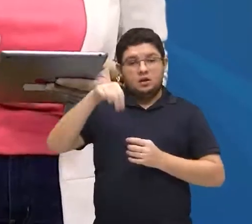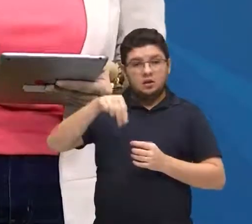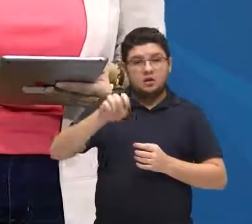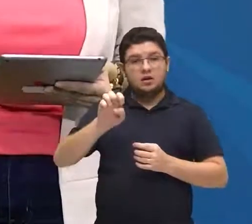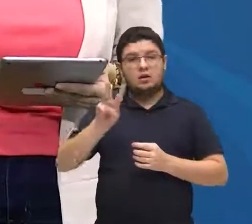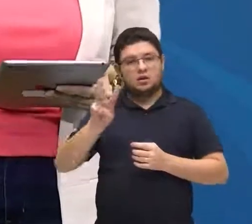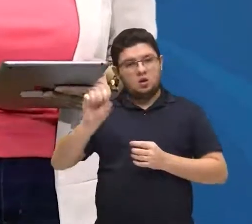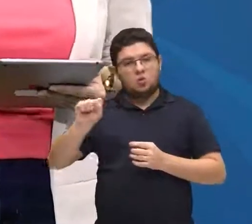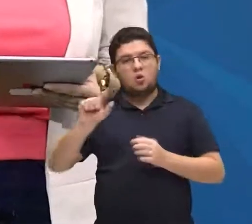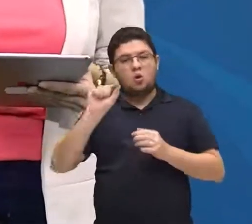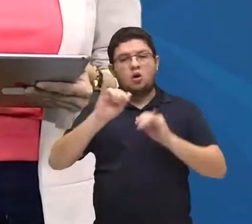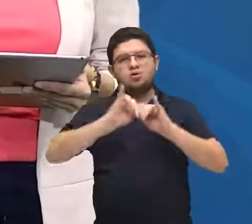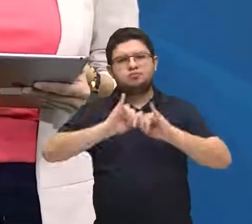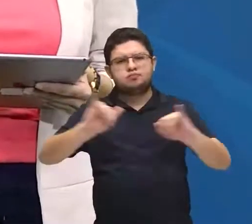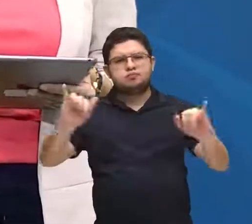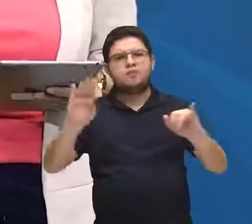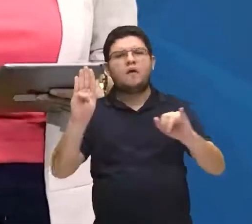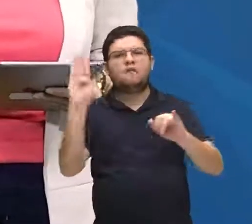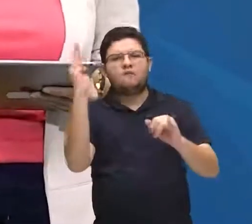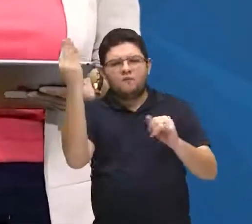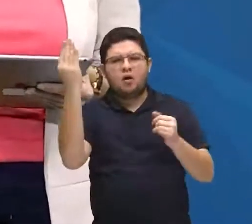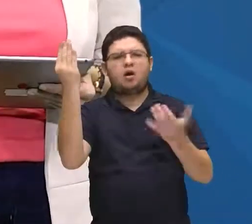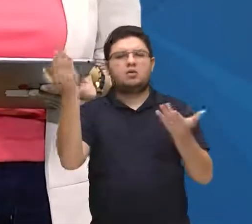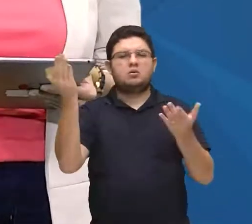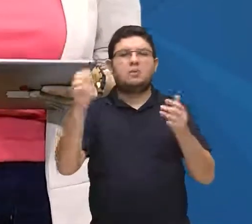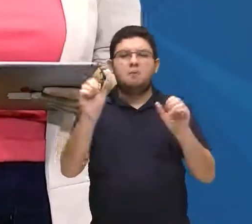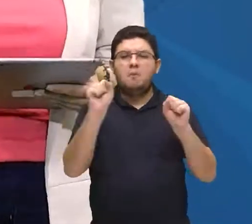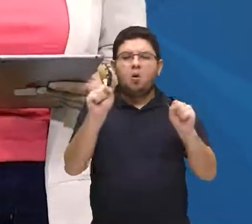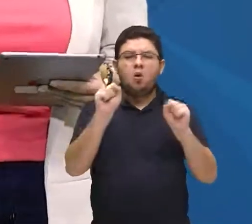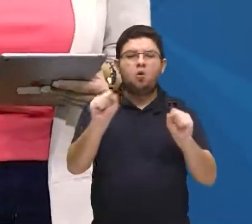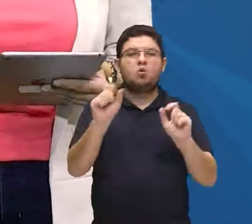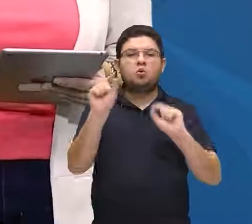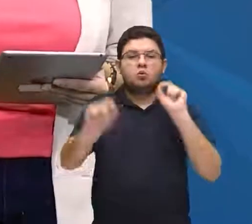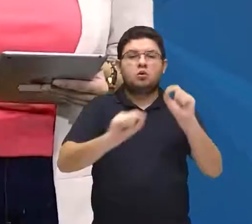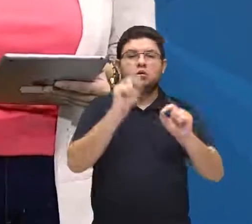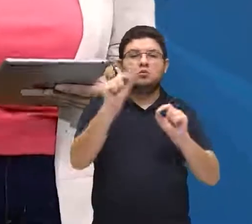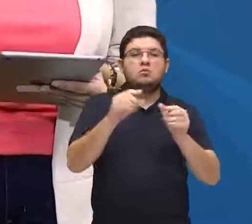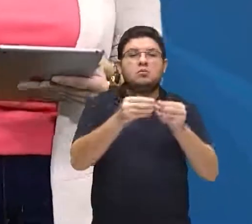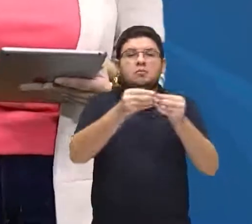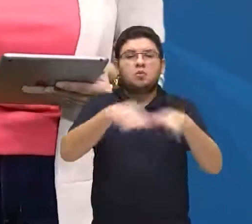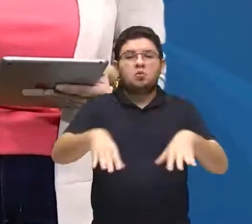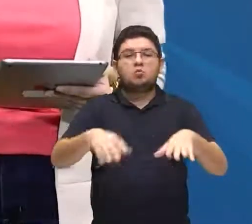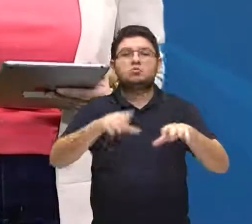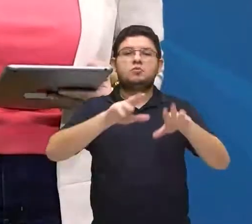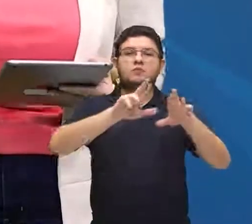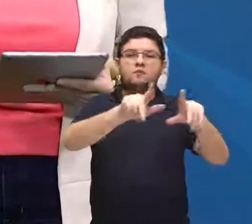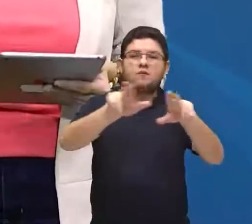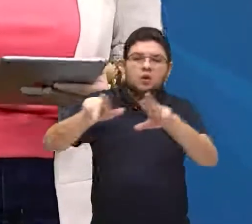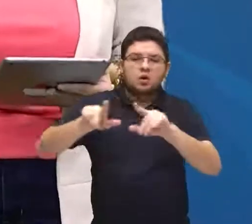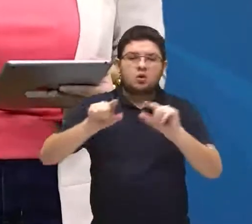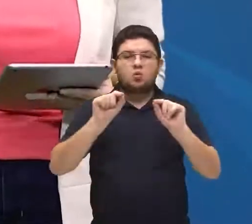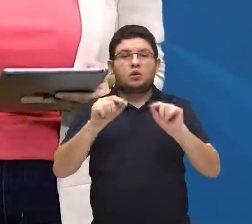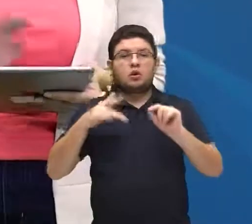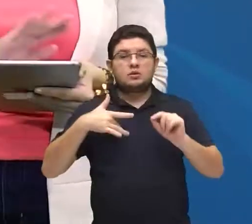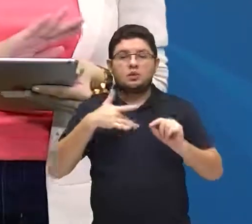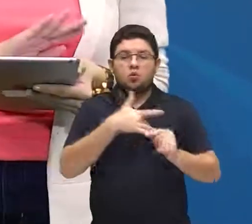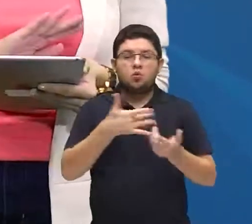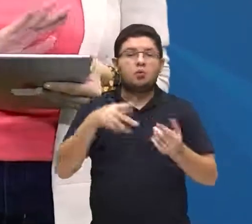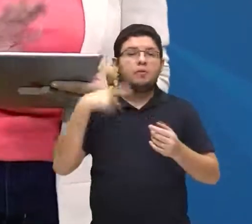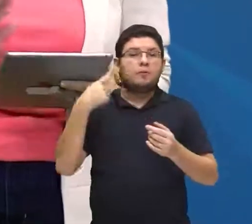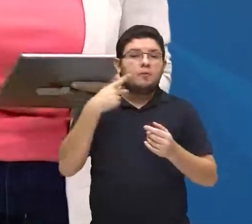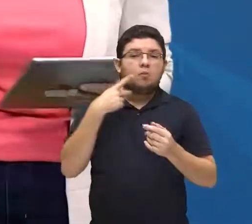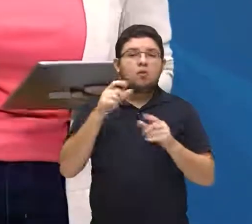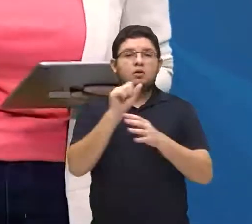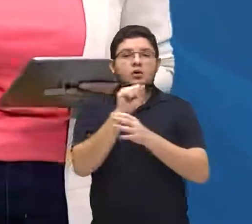só, negativamente em vários setores da sociedade, como a política, saúde, segurança,